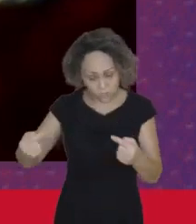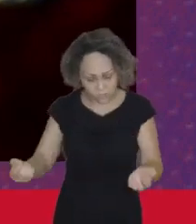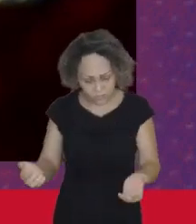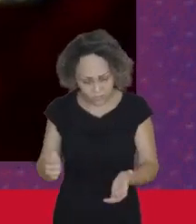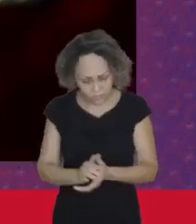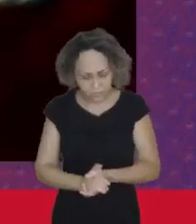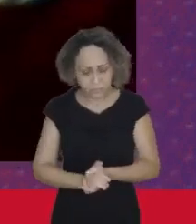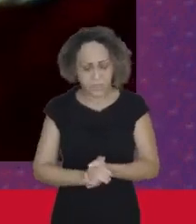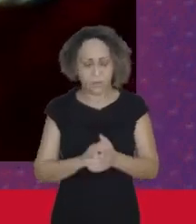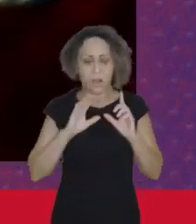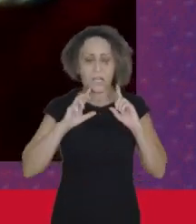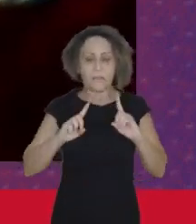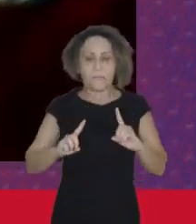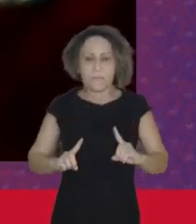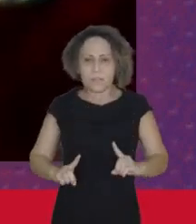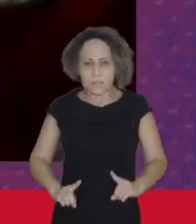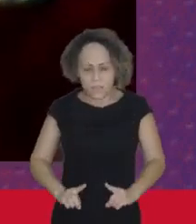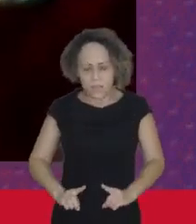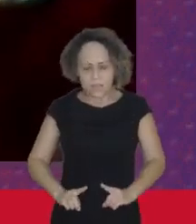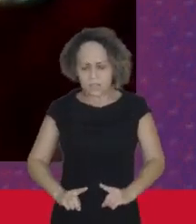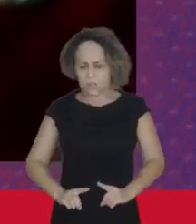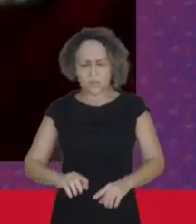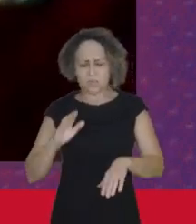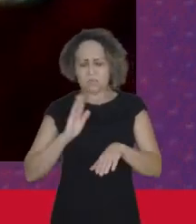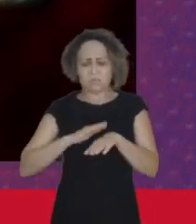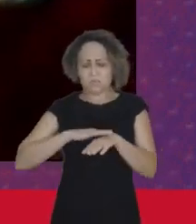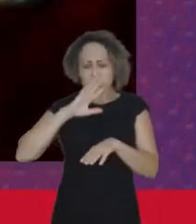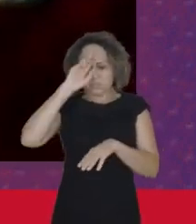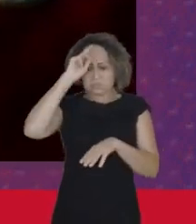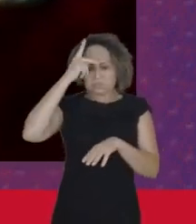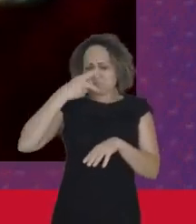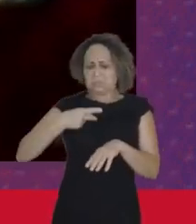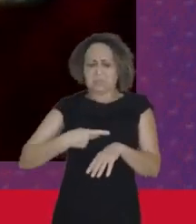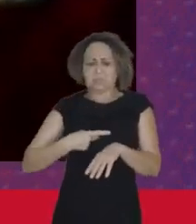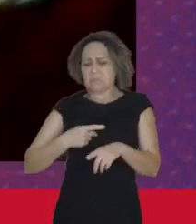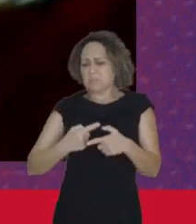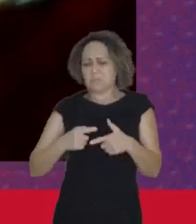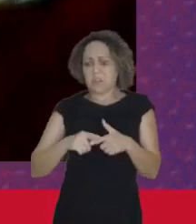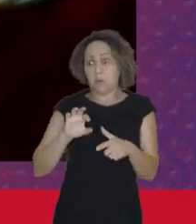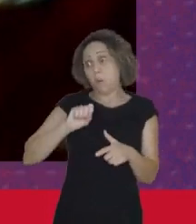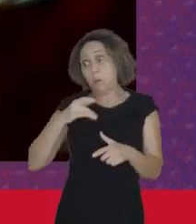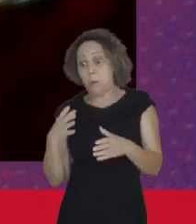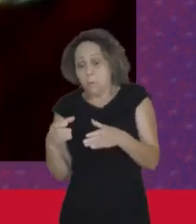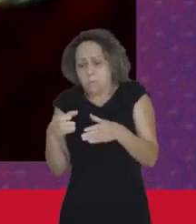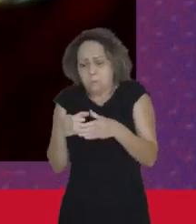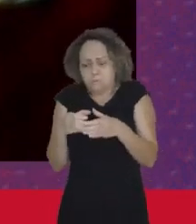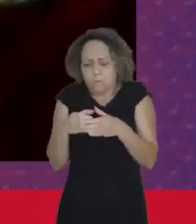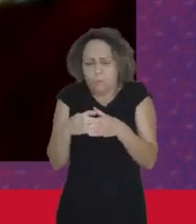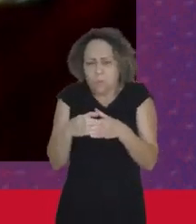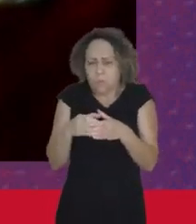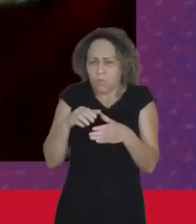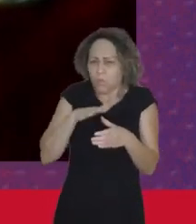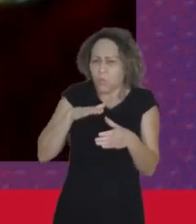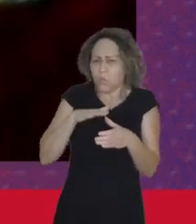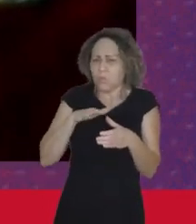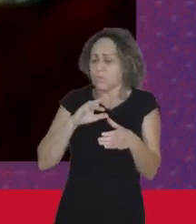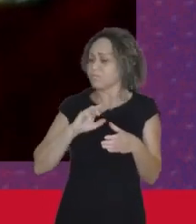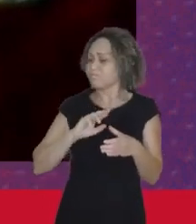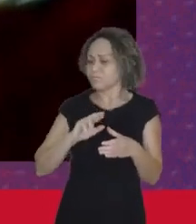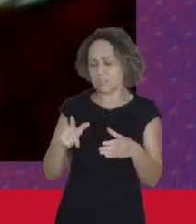simples fenômeno individual ou de pequenos grupos e passa a ser vista